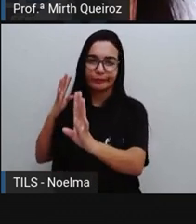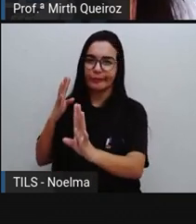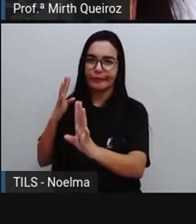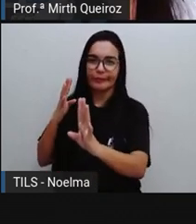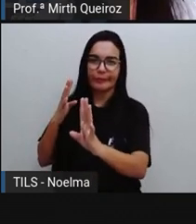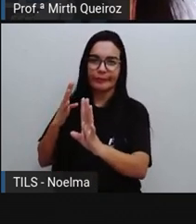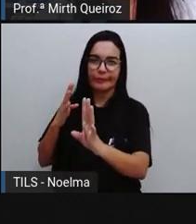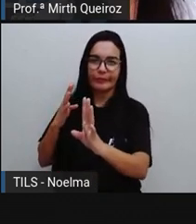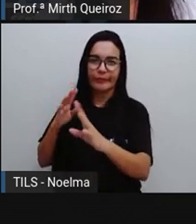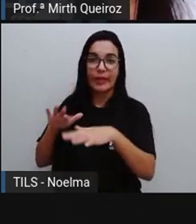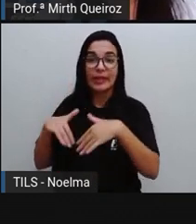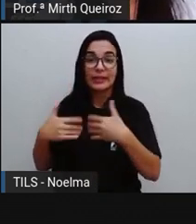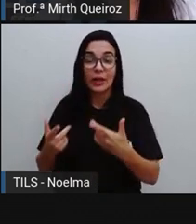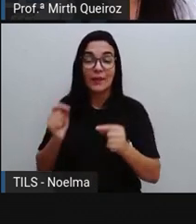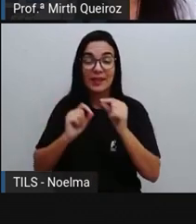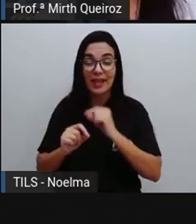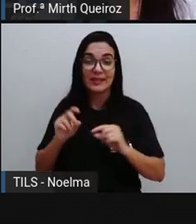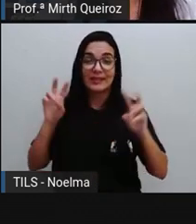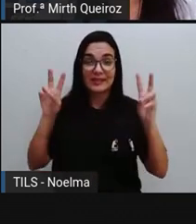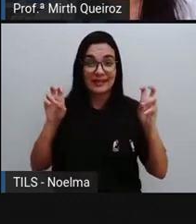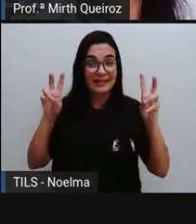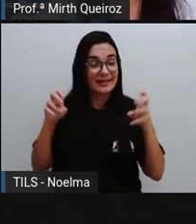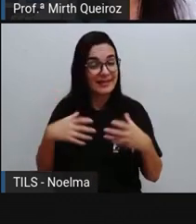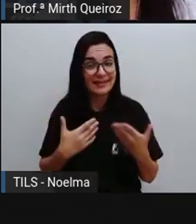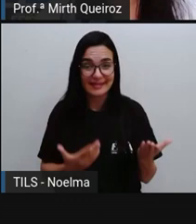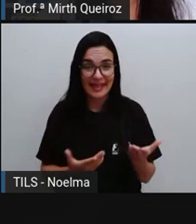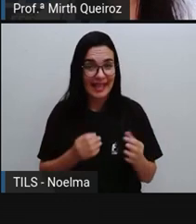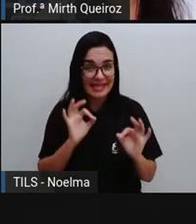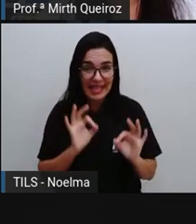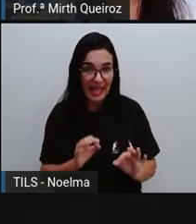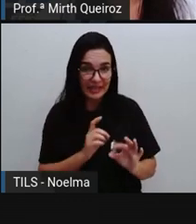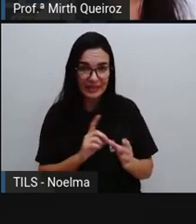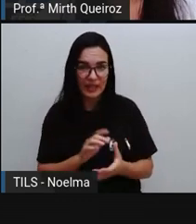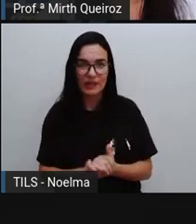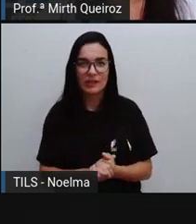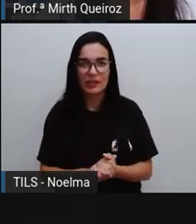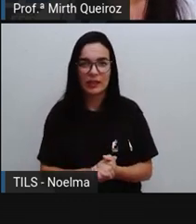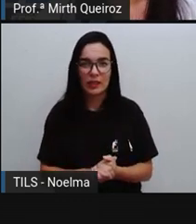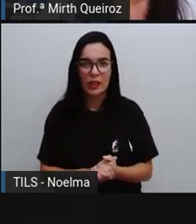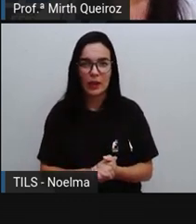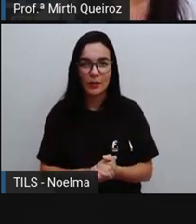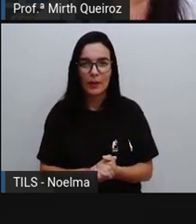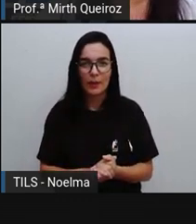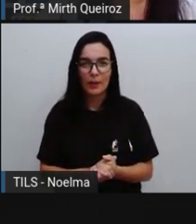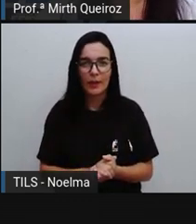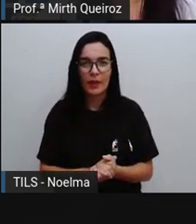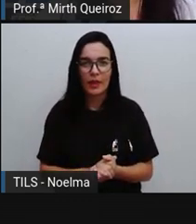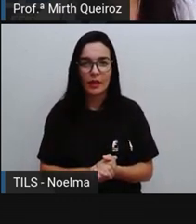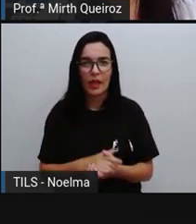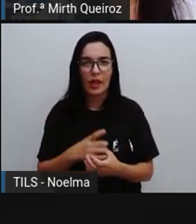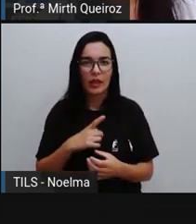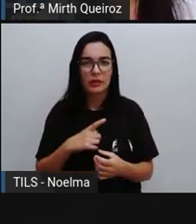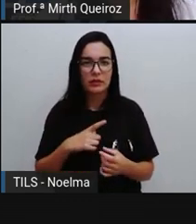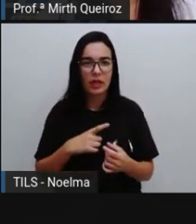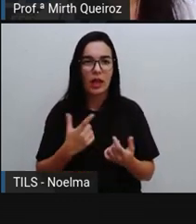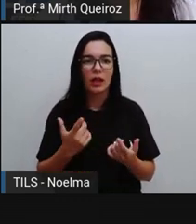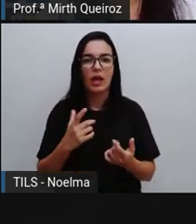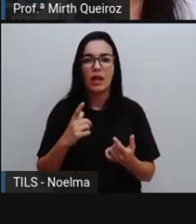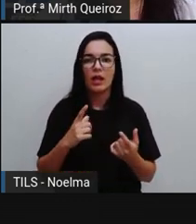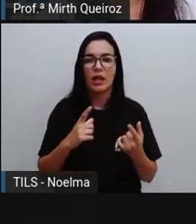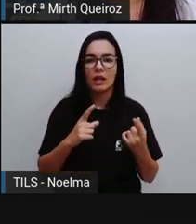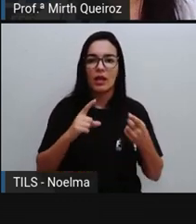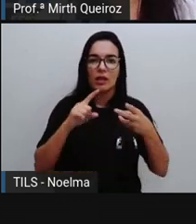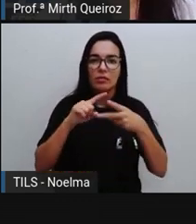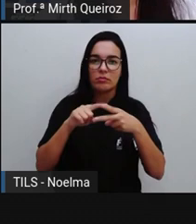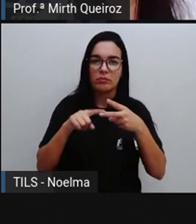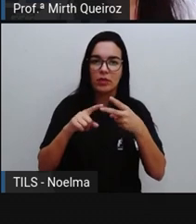dormiu no ponto, né? No sentido figurado, e não que dormiu exatamente ali, né? E aí a gente tem a conjugação do quadro